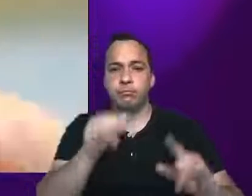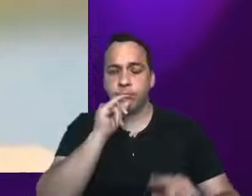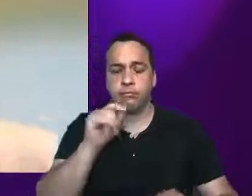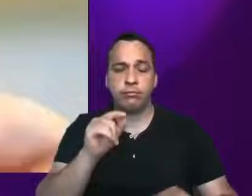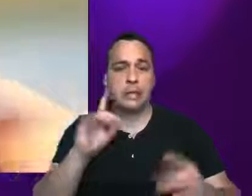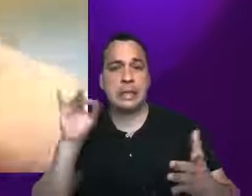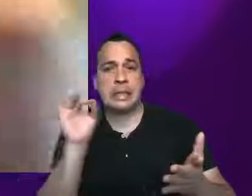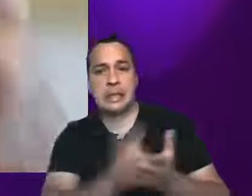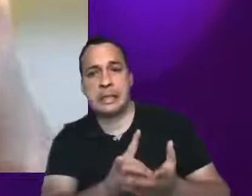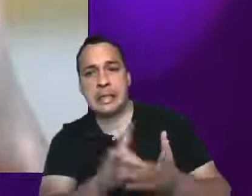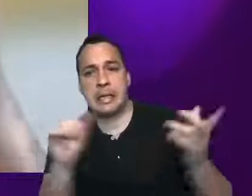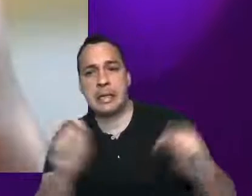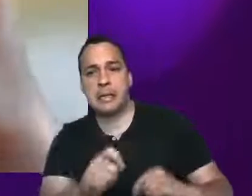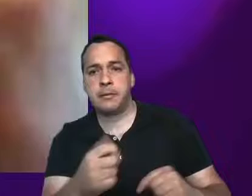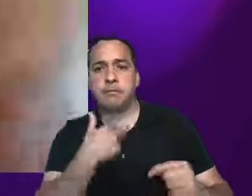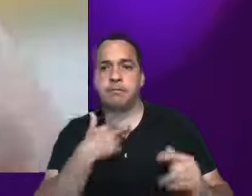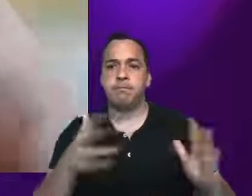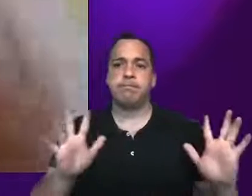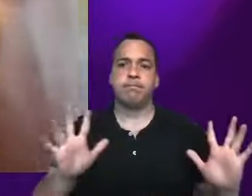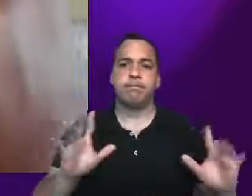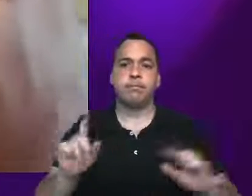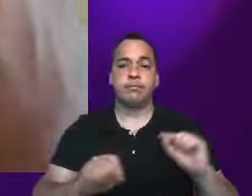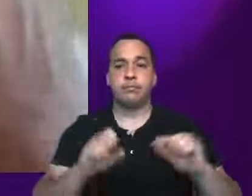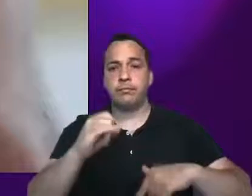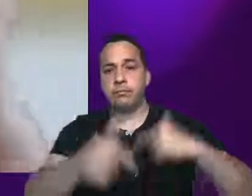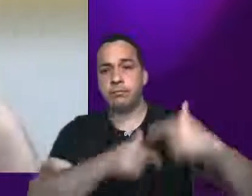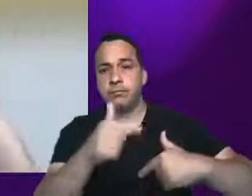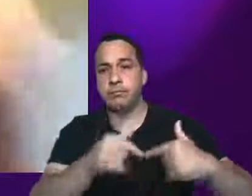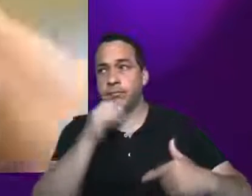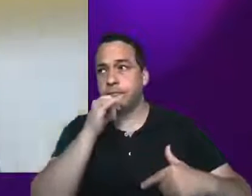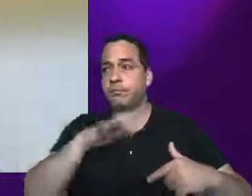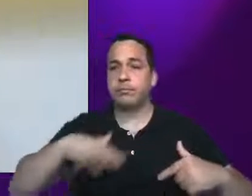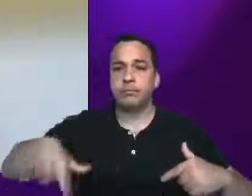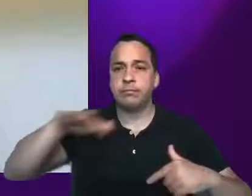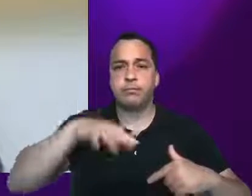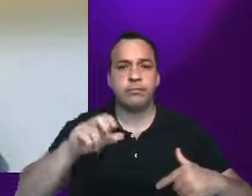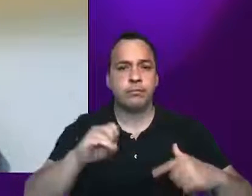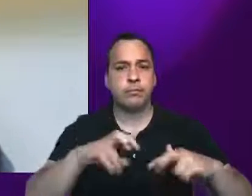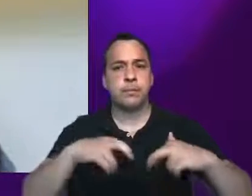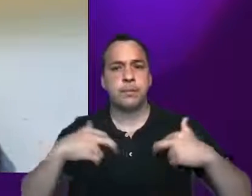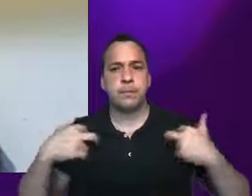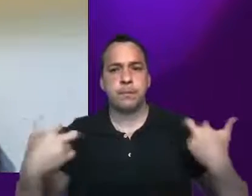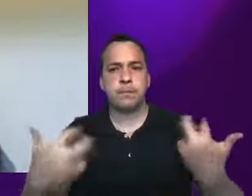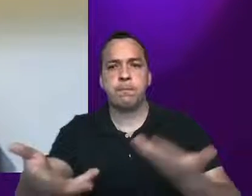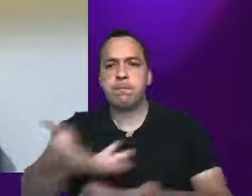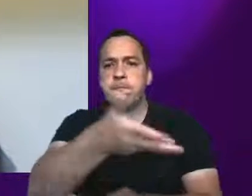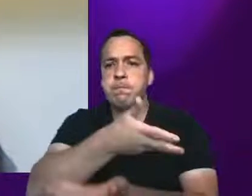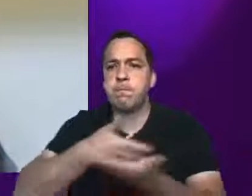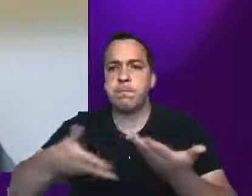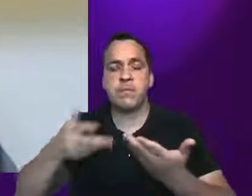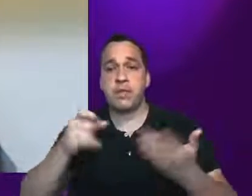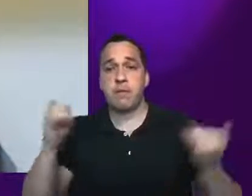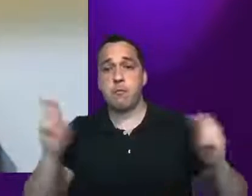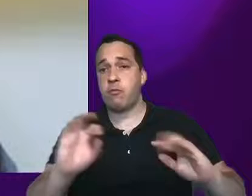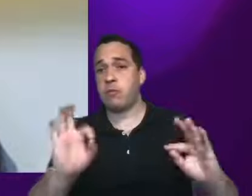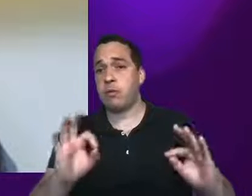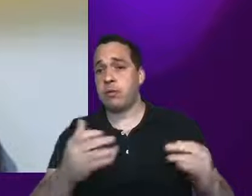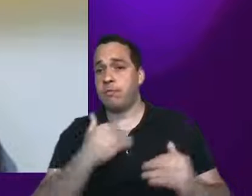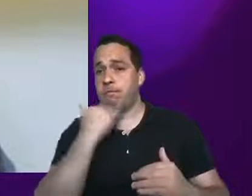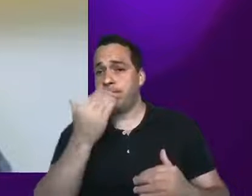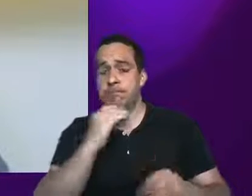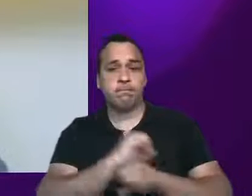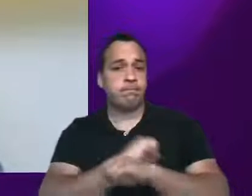factibilidade técnica se a operação do entorno não for construída para que isso seja possível.